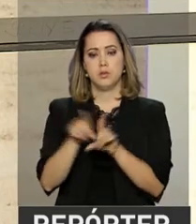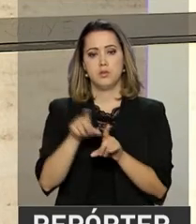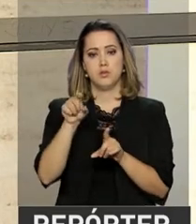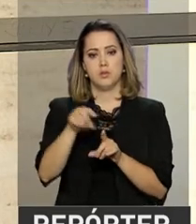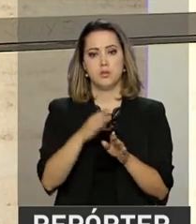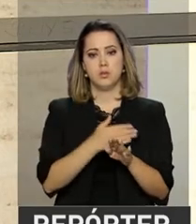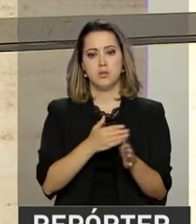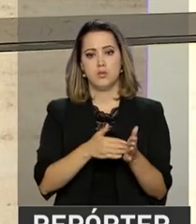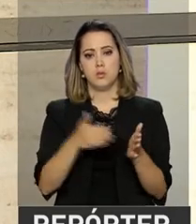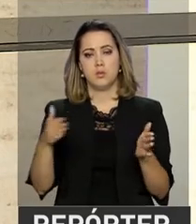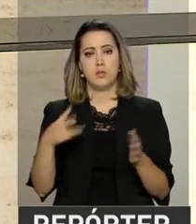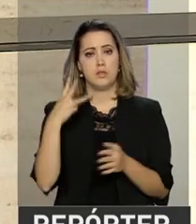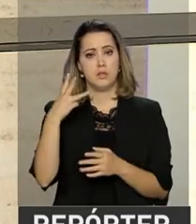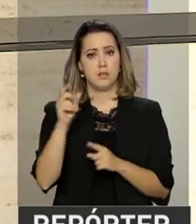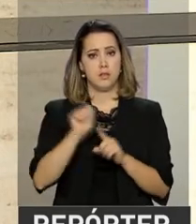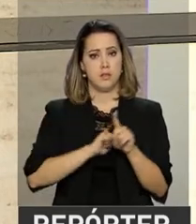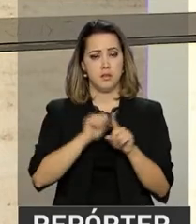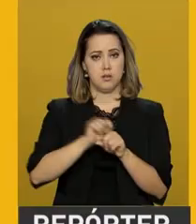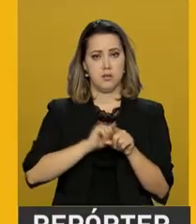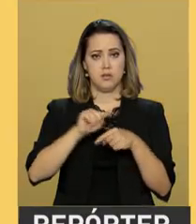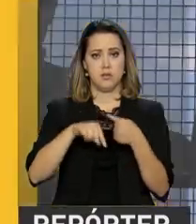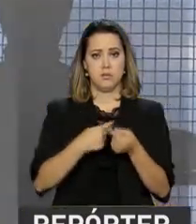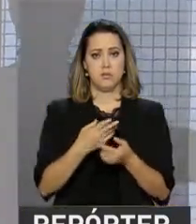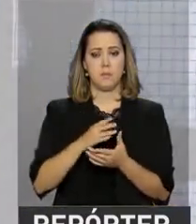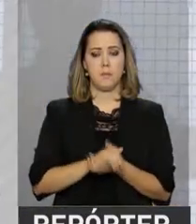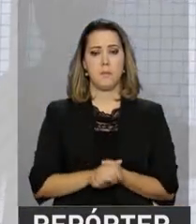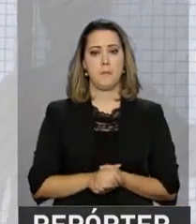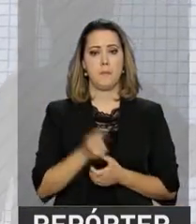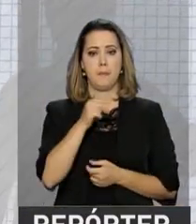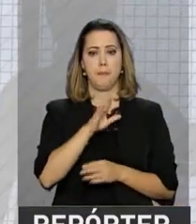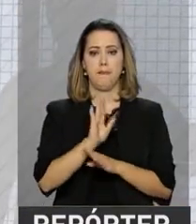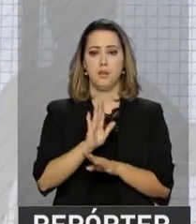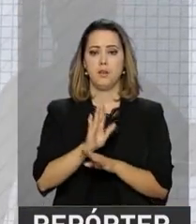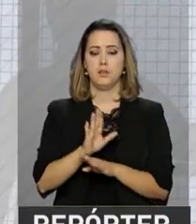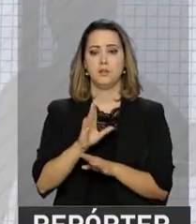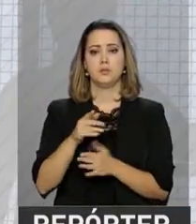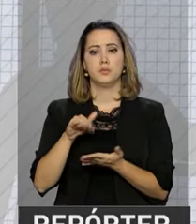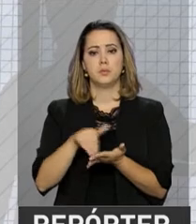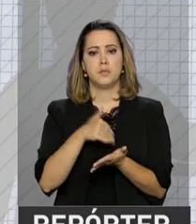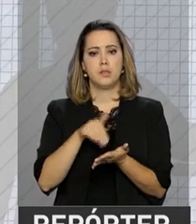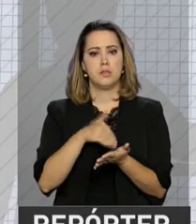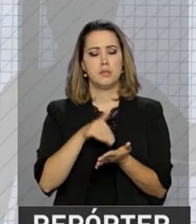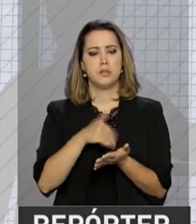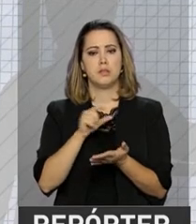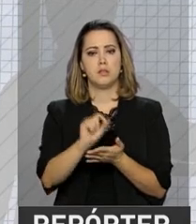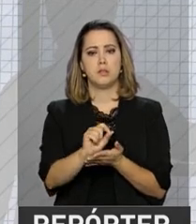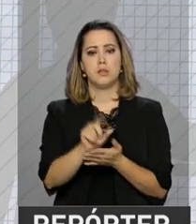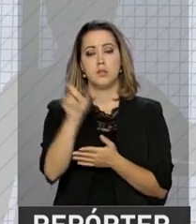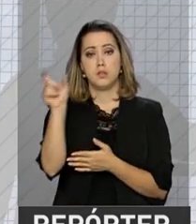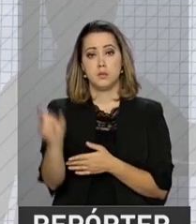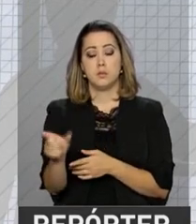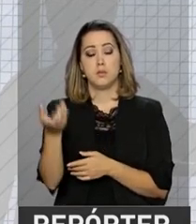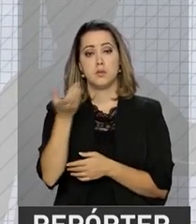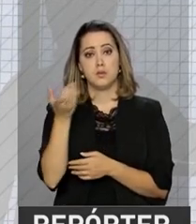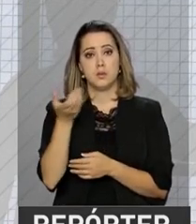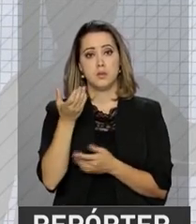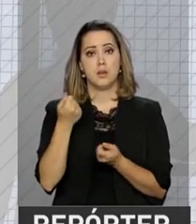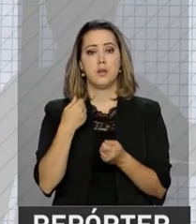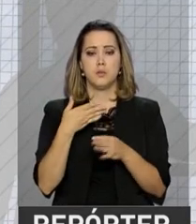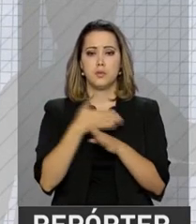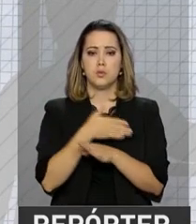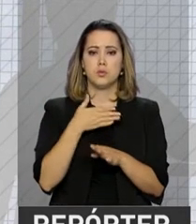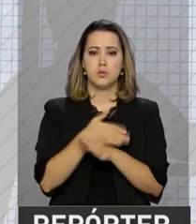esse período de 3 meses, podendo ser prorrogado. A colaboração inclui transcrições de entrevistas dos solicitantes de refúgio